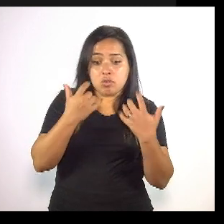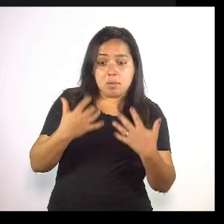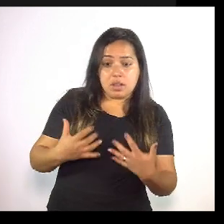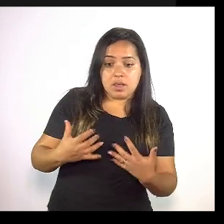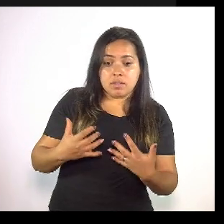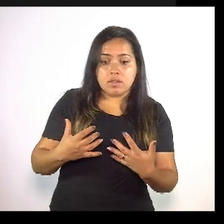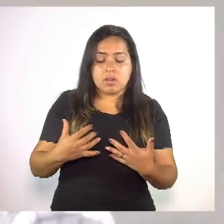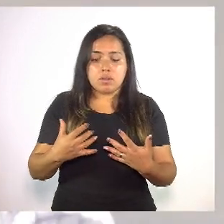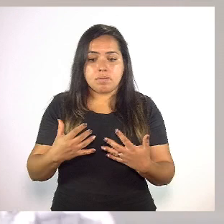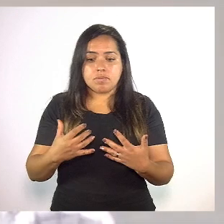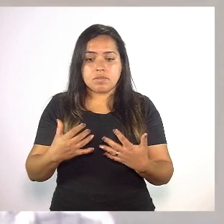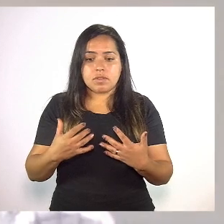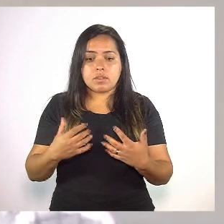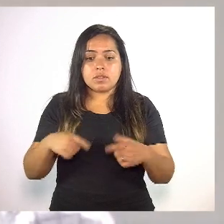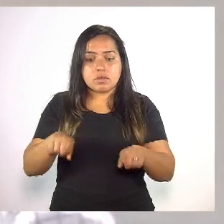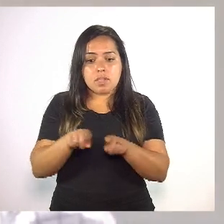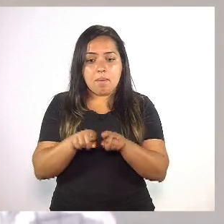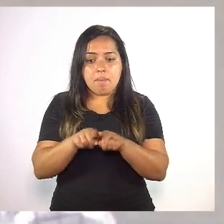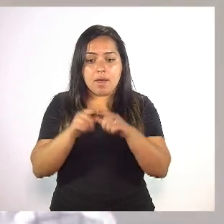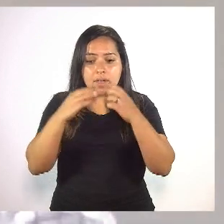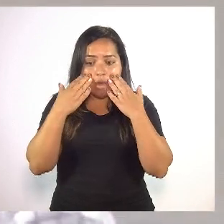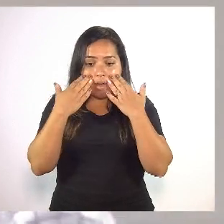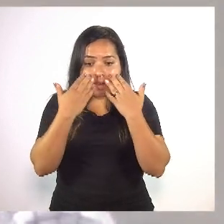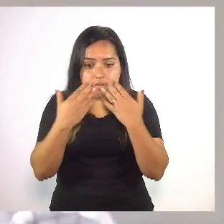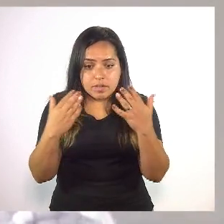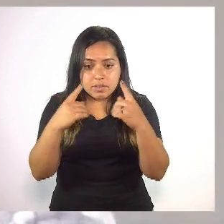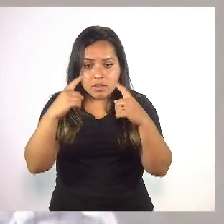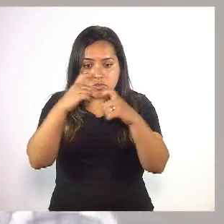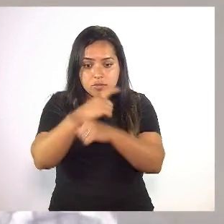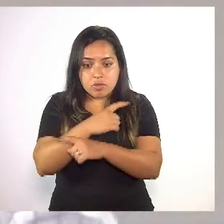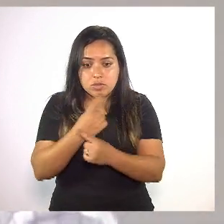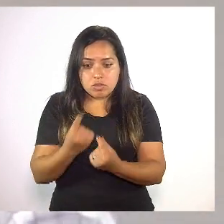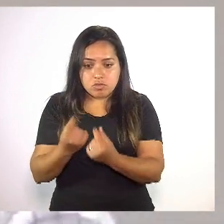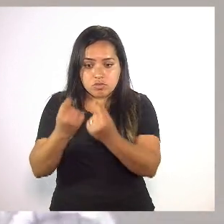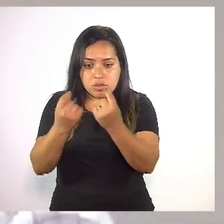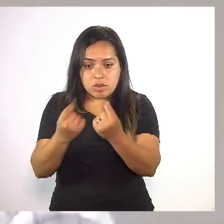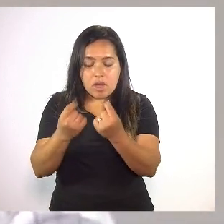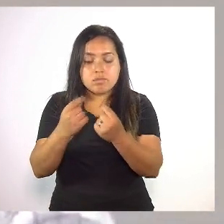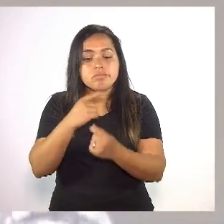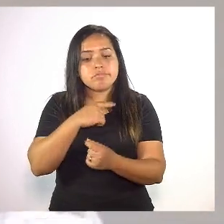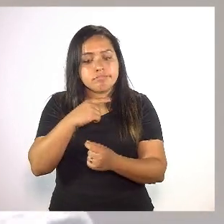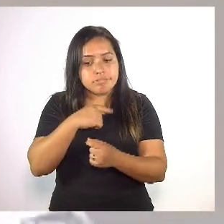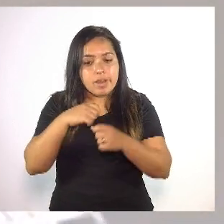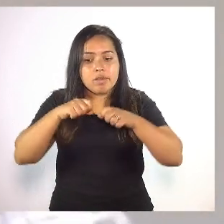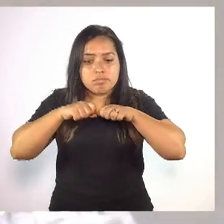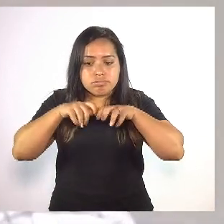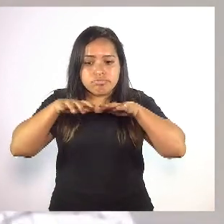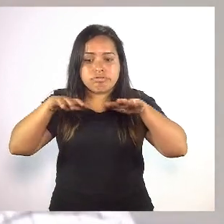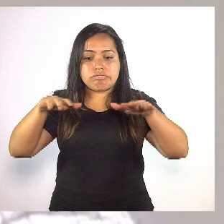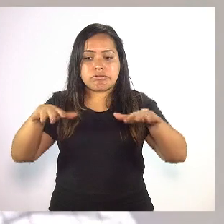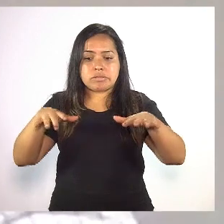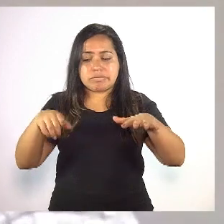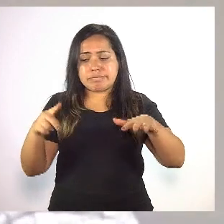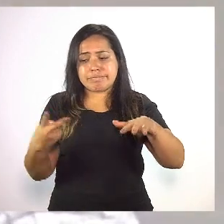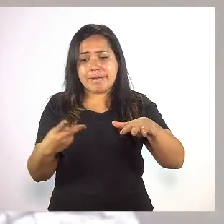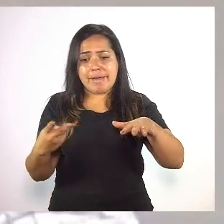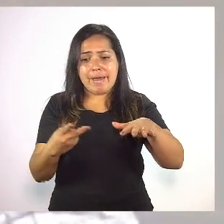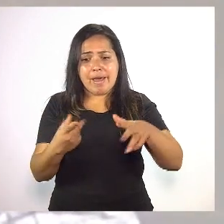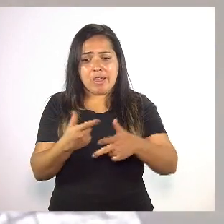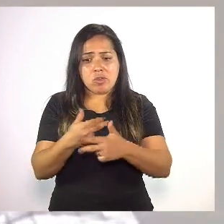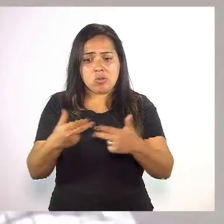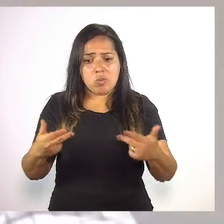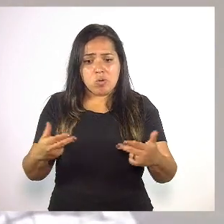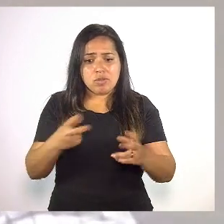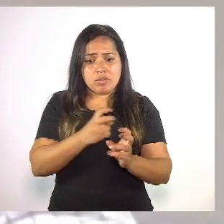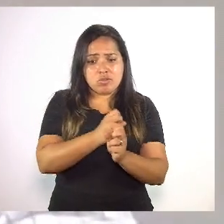ainda enfrentarmos algumas dificuldades financeiras que acabam se espelhando em irregularidades nas